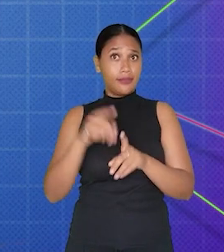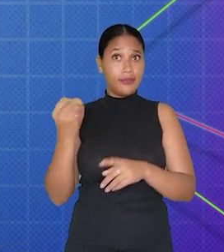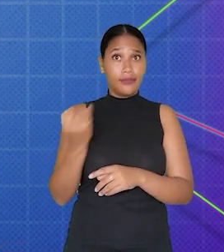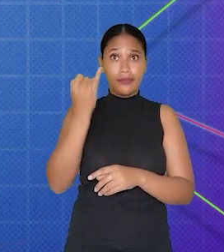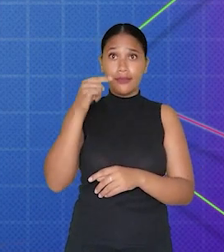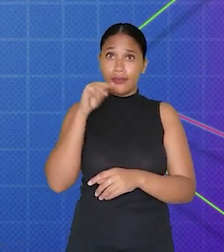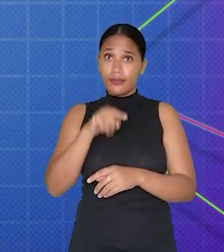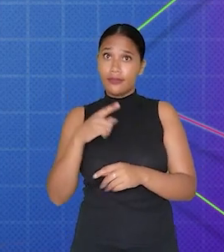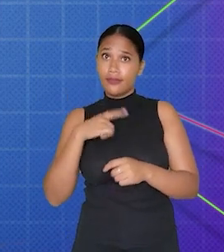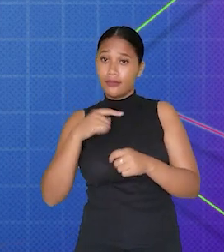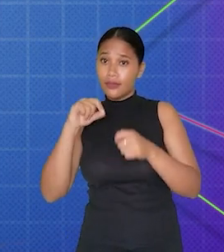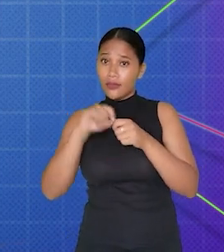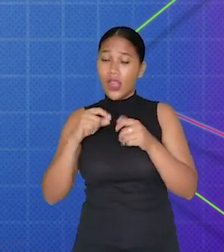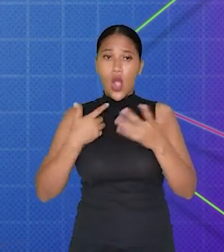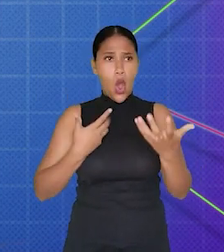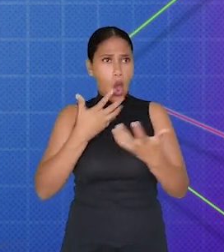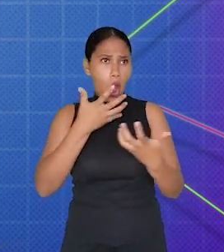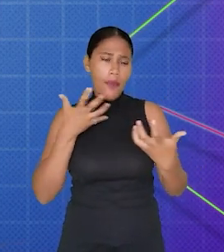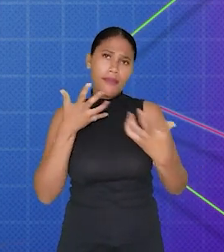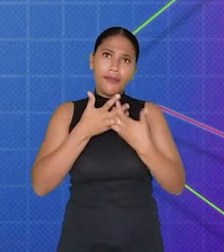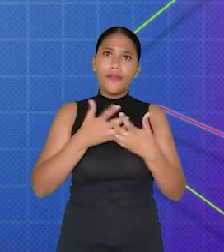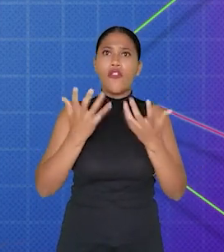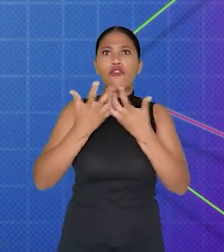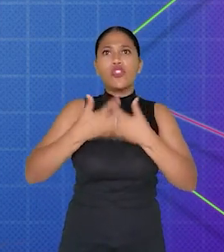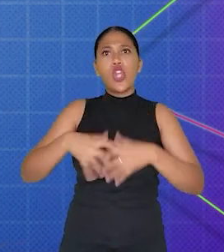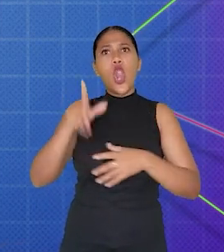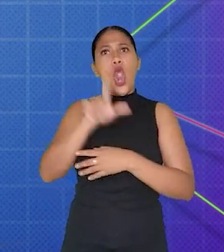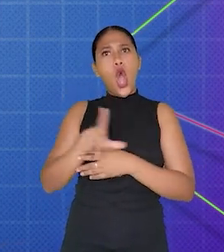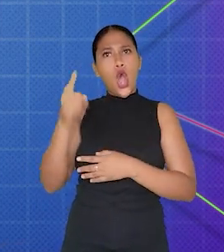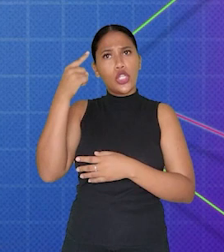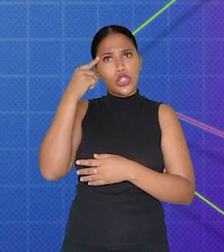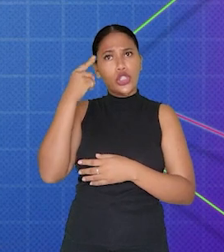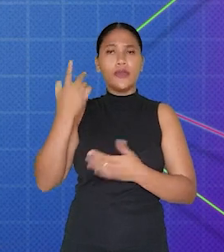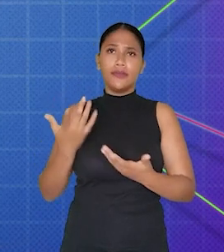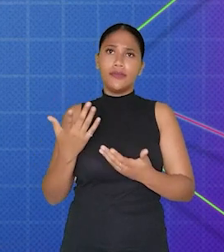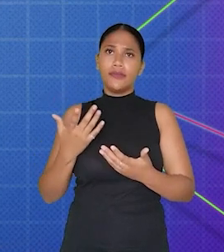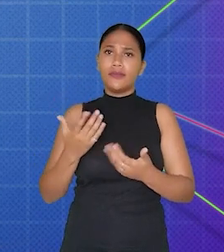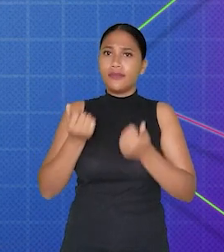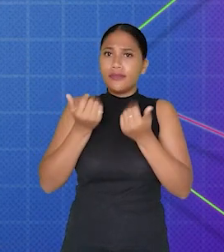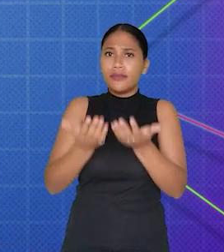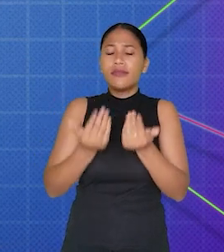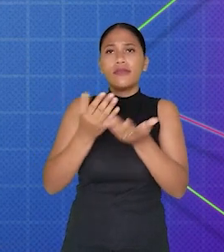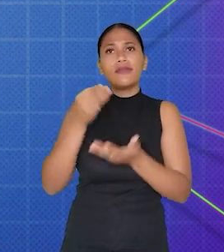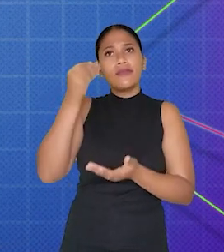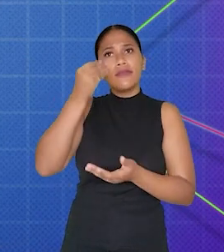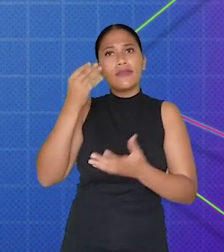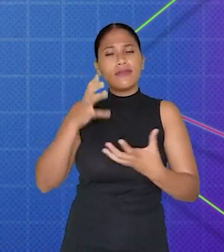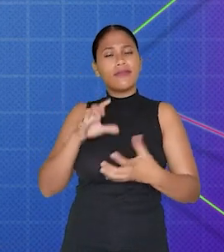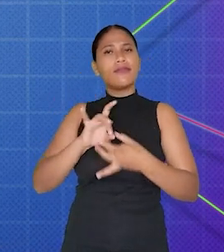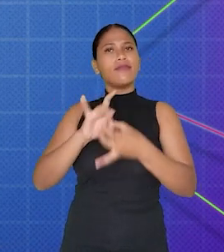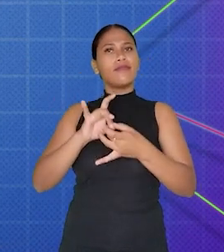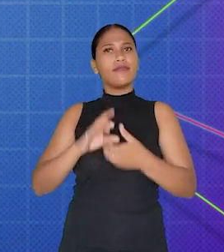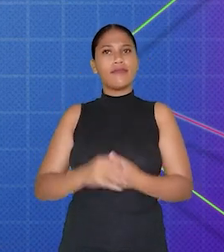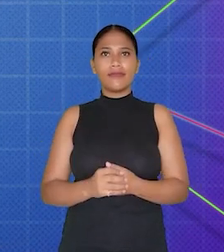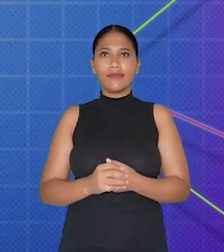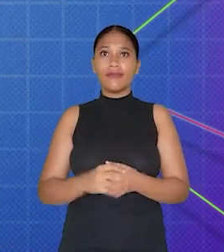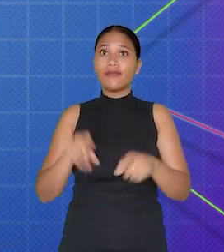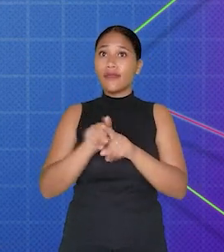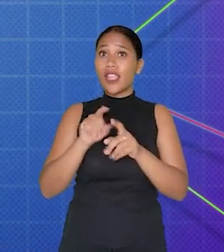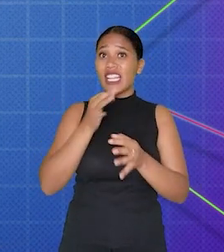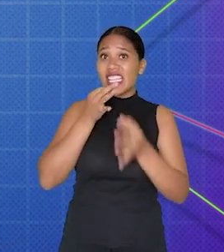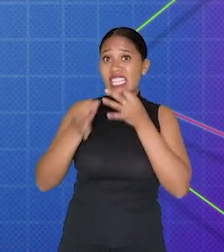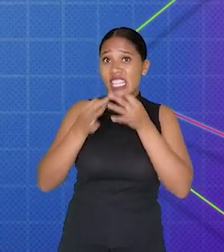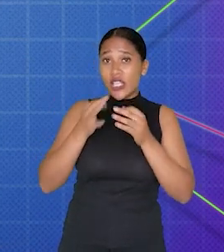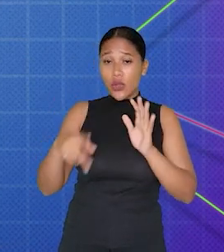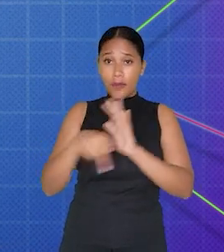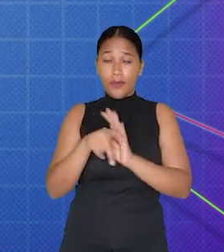mais. É importante que esses elementos sejam coerentes entre si e funcionem de maneira lógica para proporcionar uma experiência de jogo envolvente.